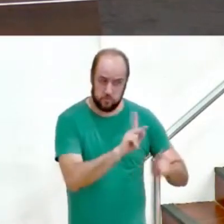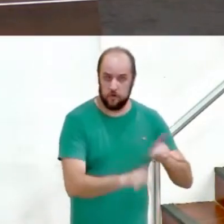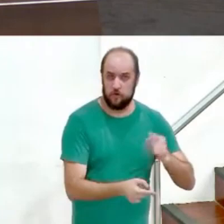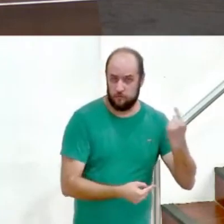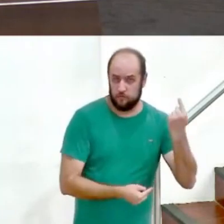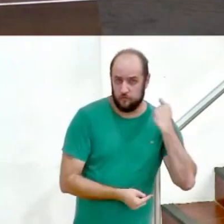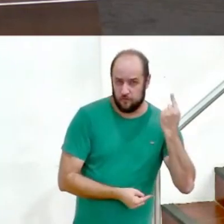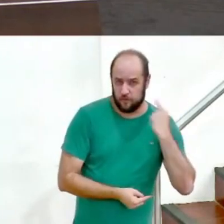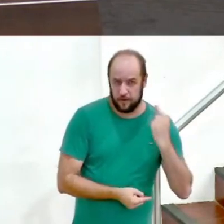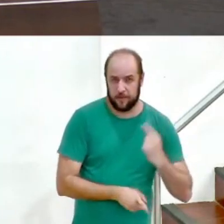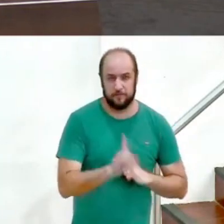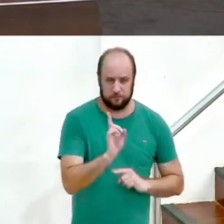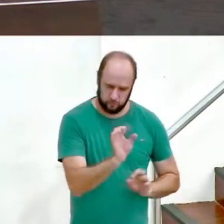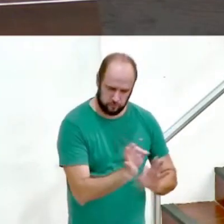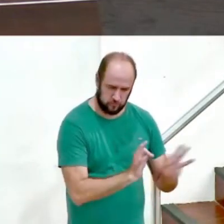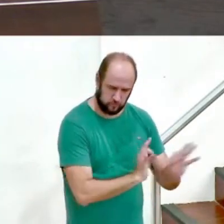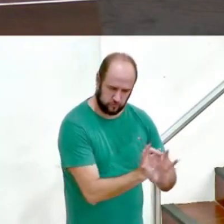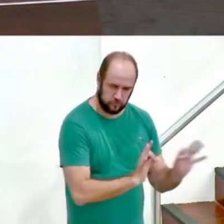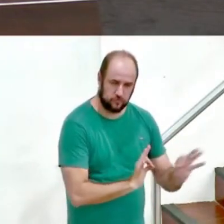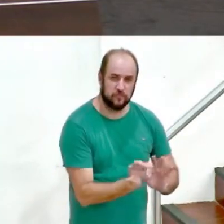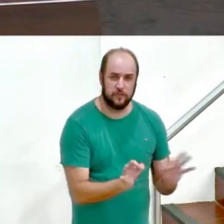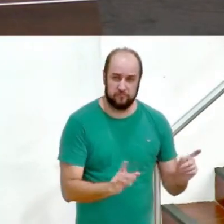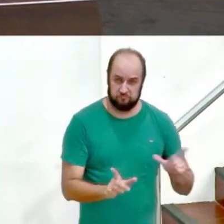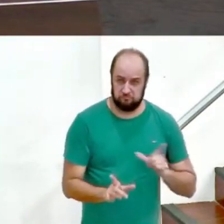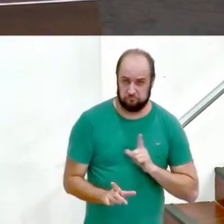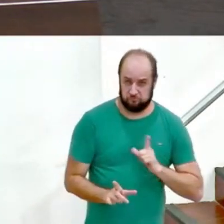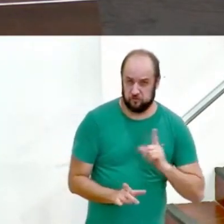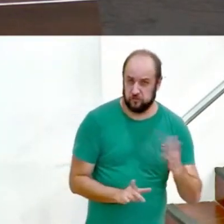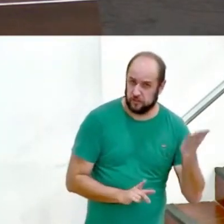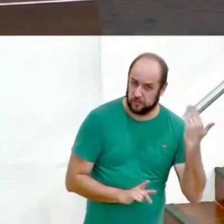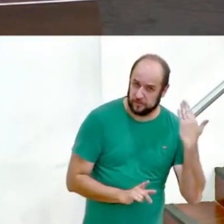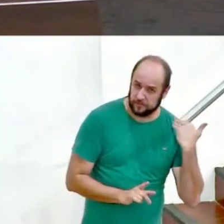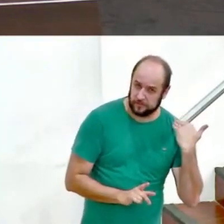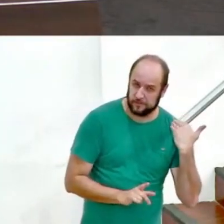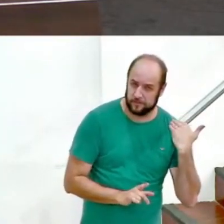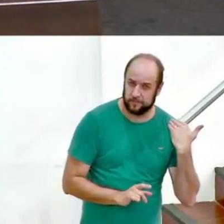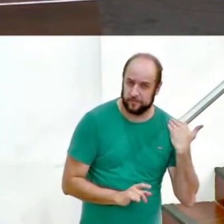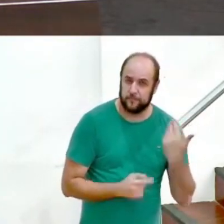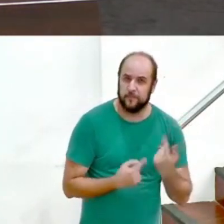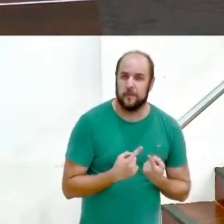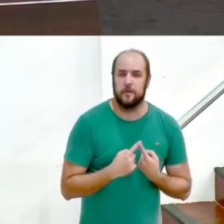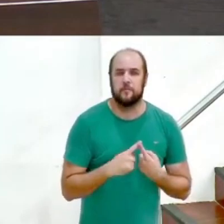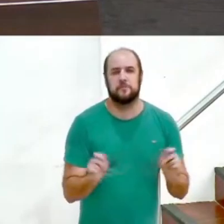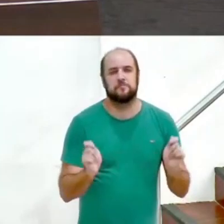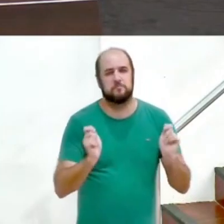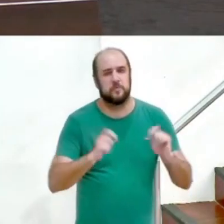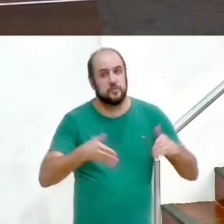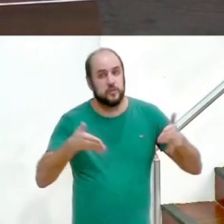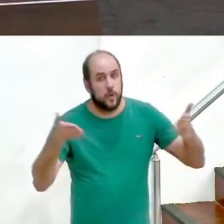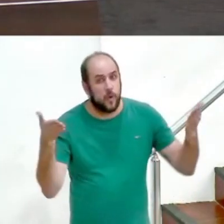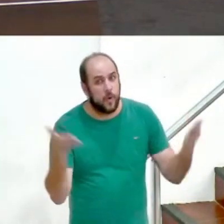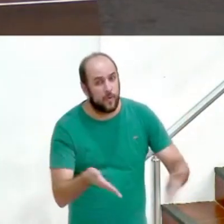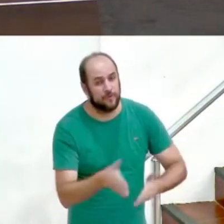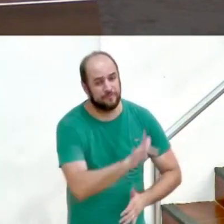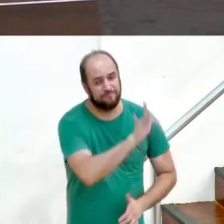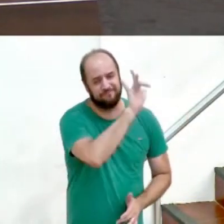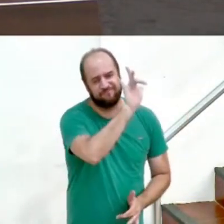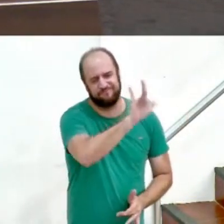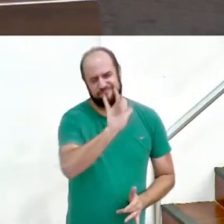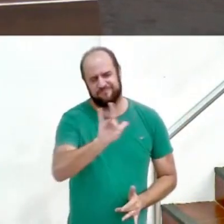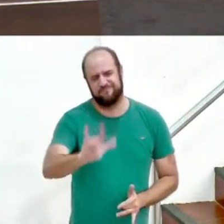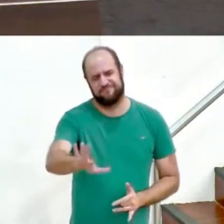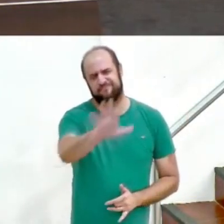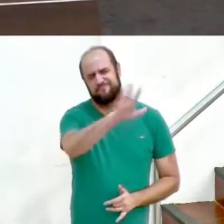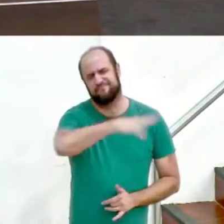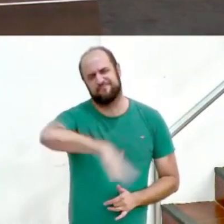sendo exortado caiu. Isso pode tocar a cada um de nós. E o